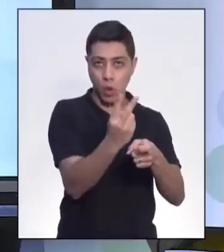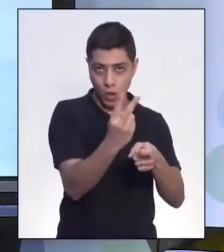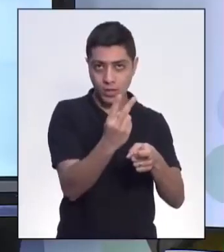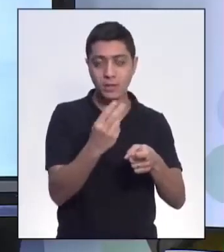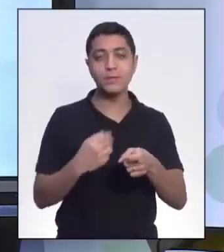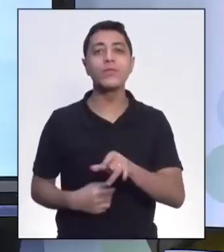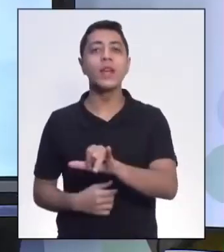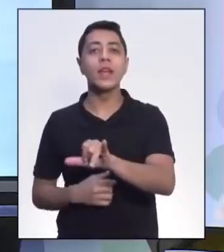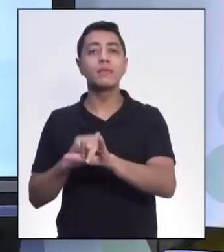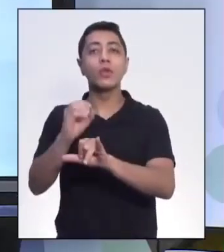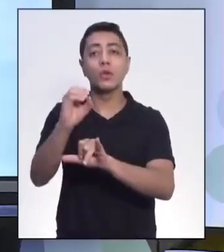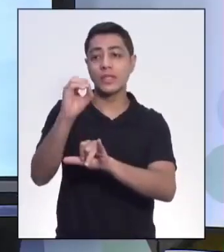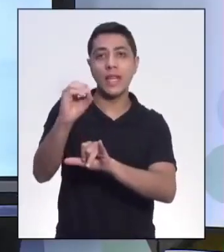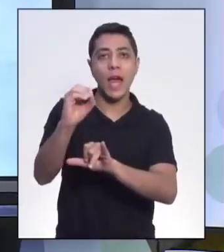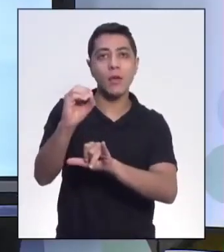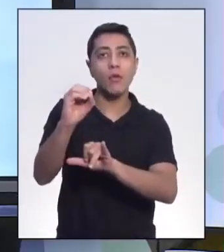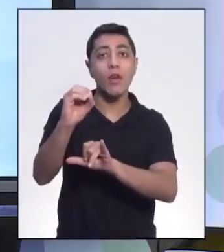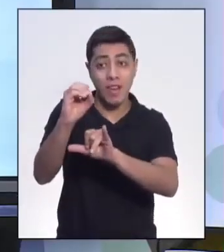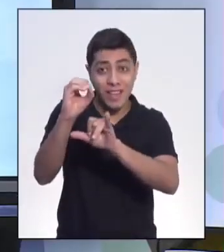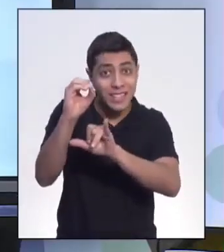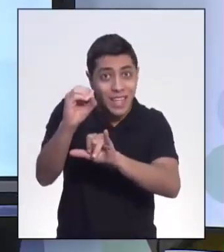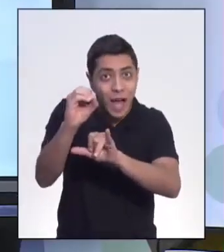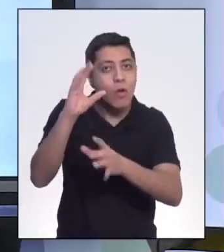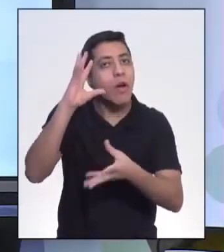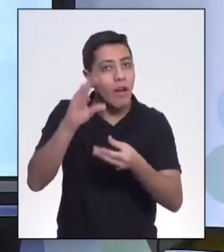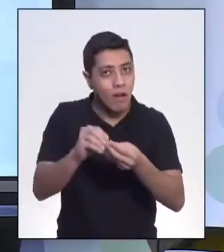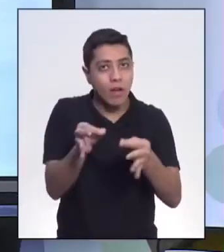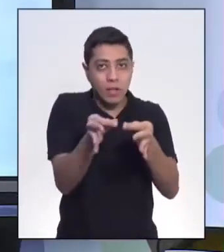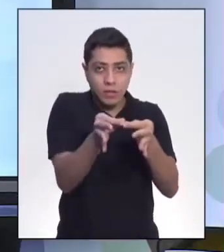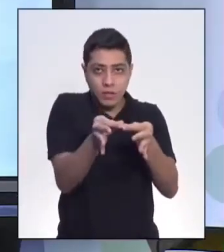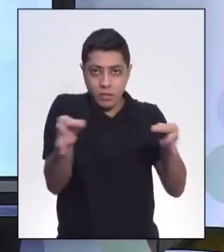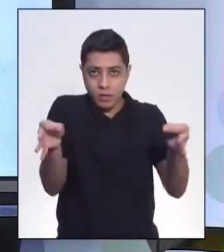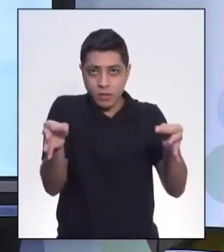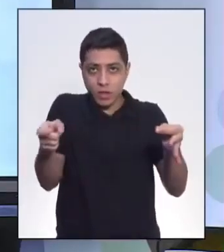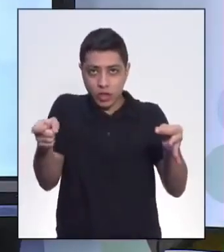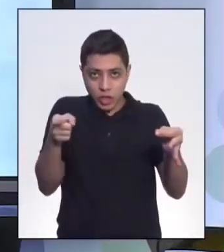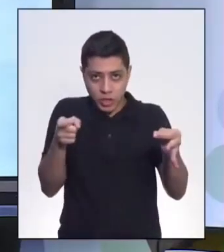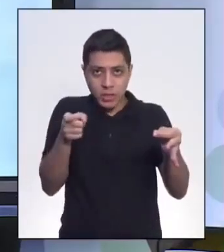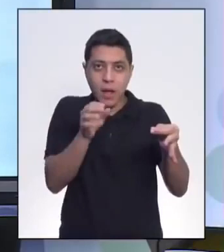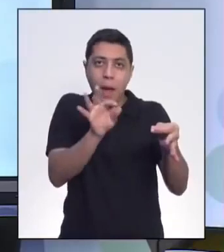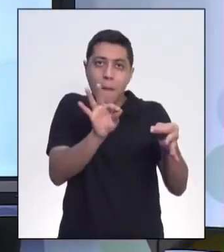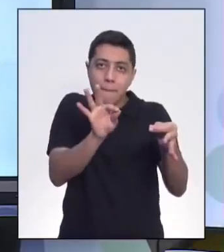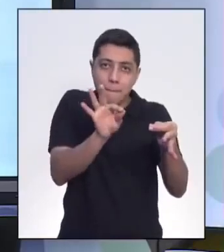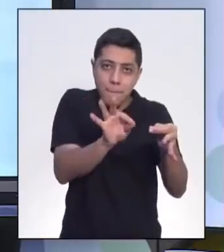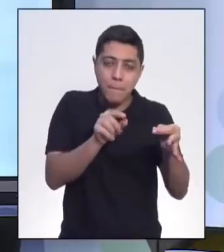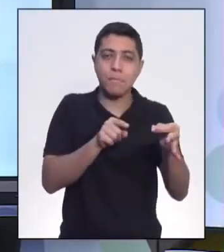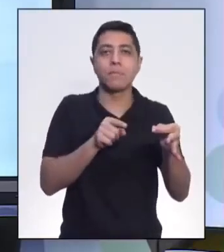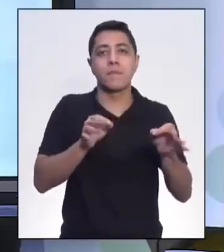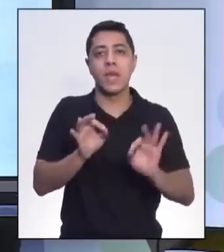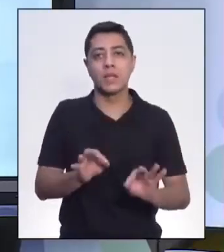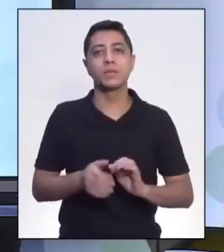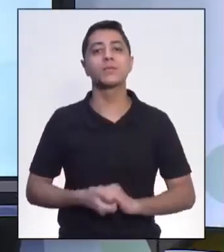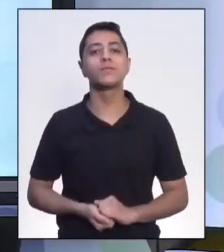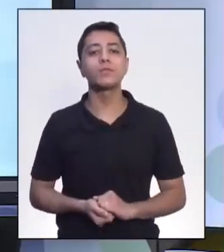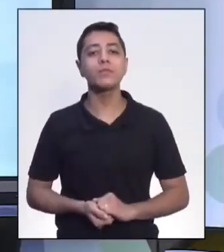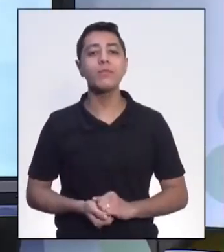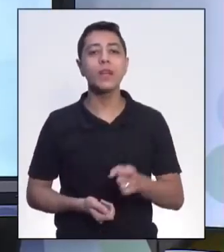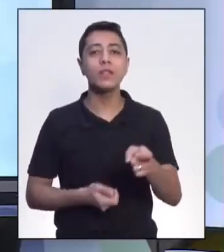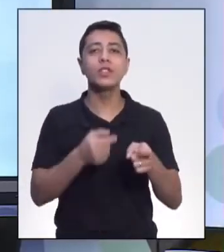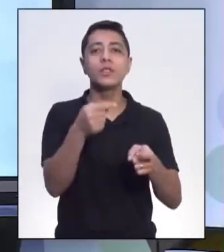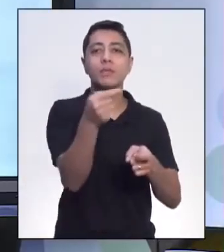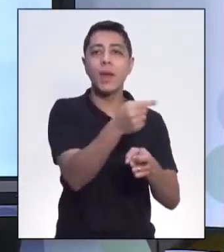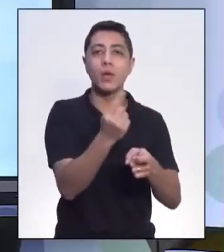do plano do eixo x no plano cartesiano. Menos 1 do x ligado com menos 3 do